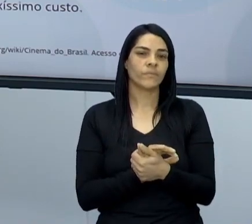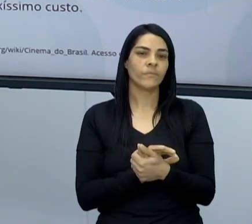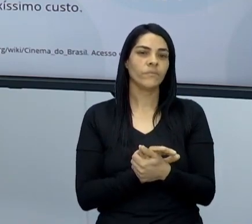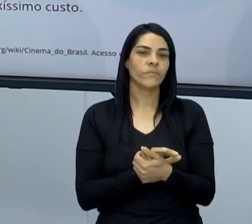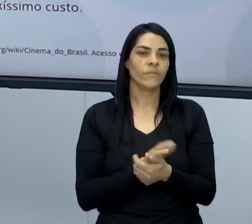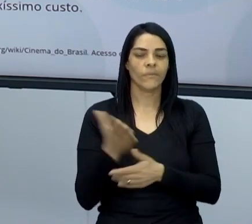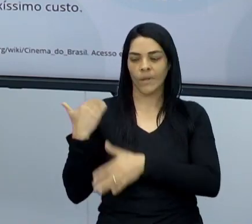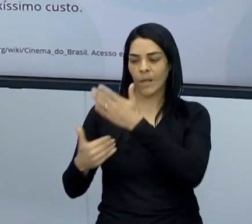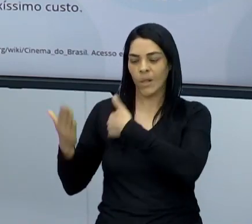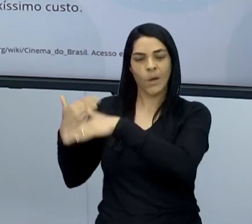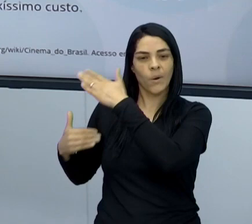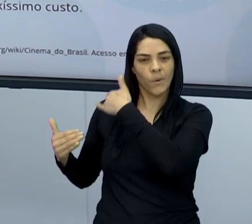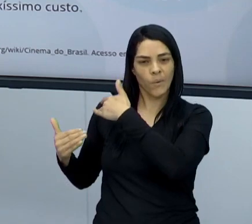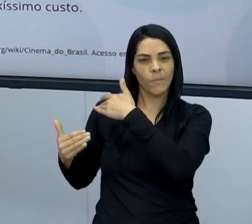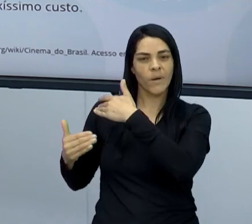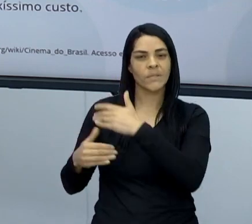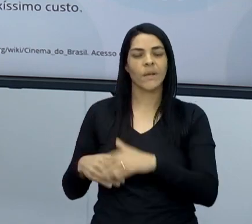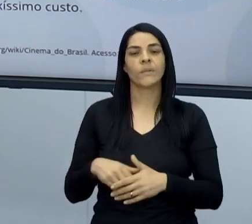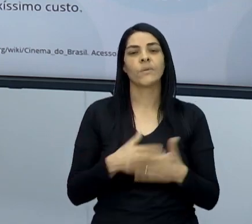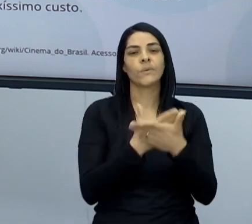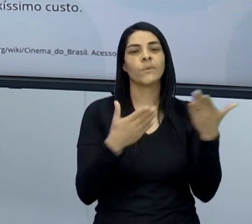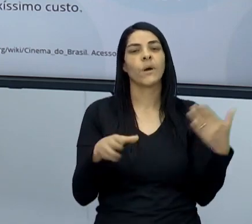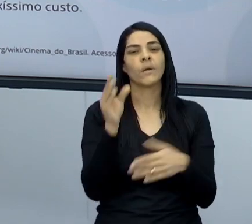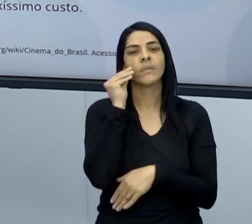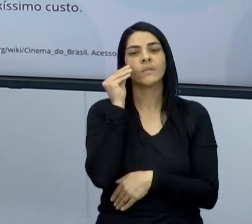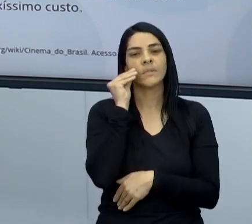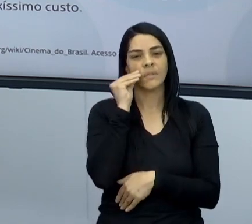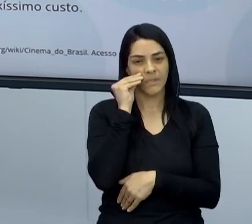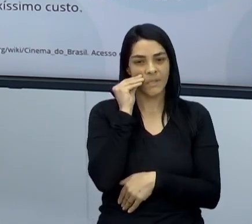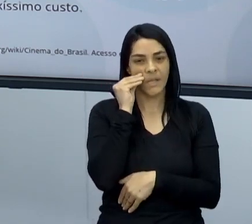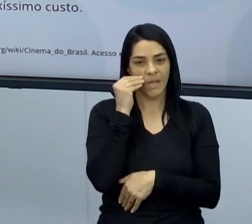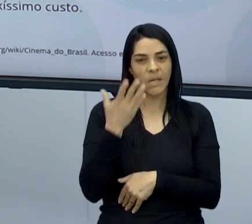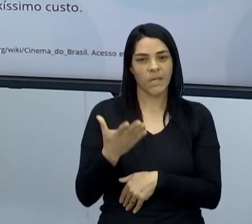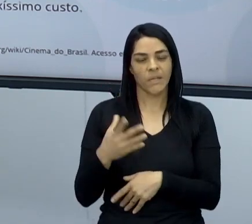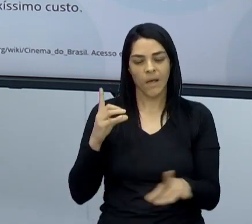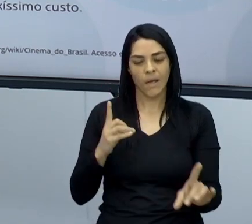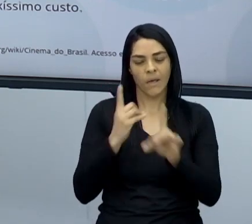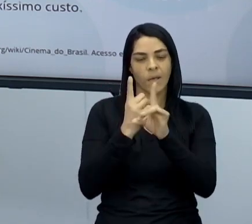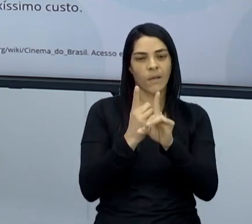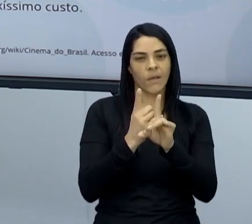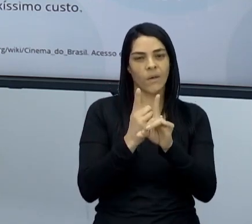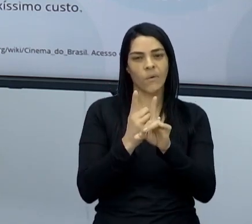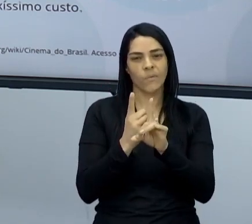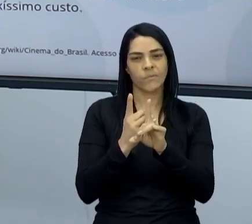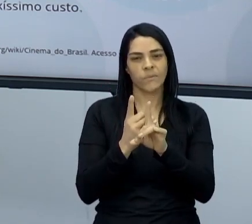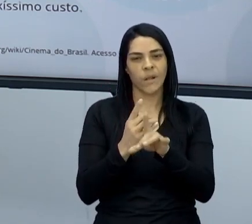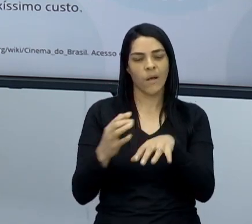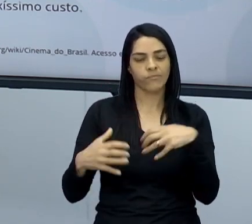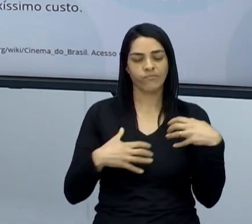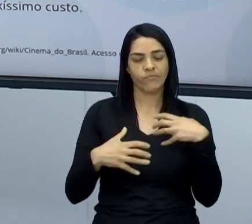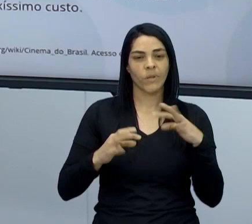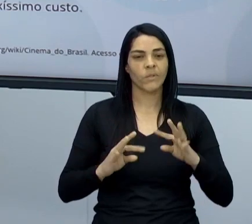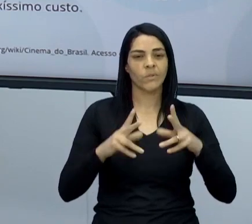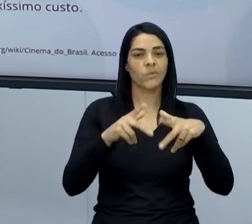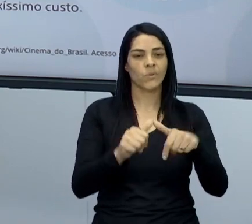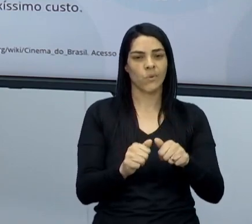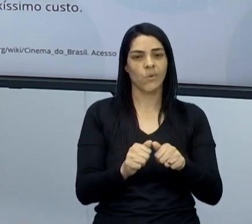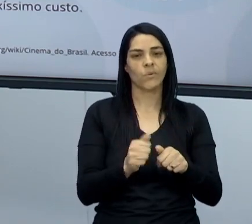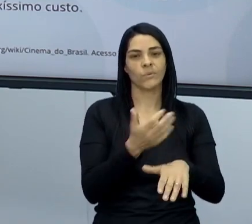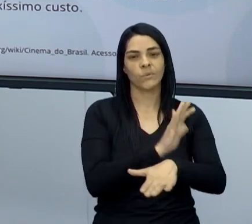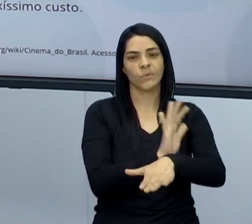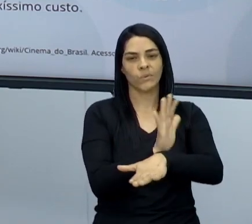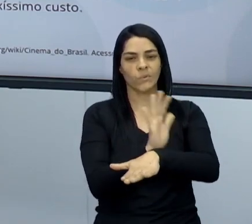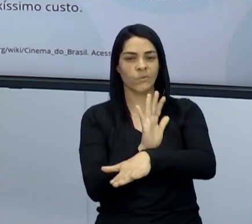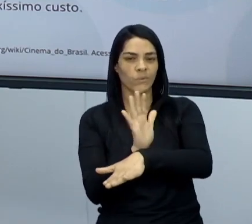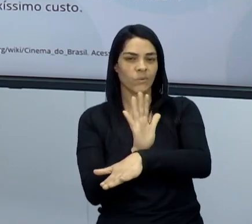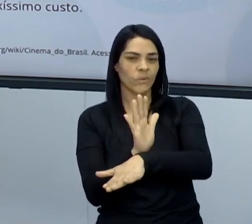Né? A gente tenta encontrar mecanismos de produzir cinema, mas esses filmes, por serem tão underground,